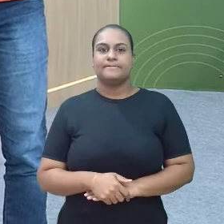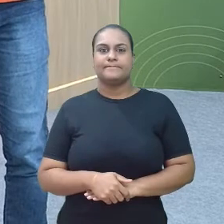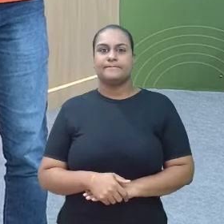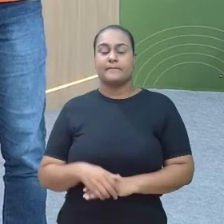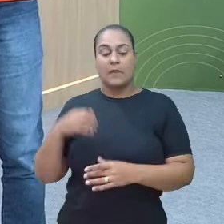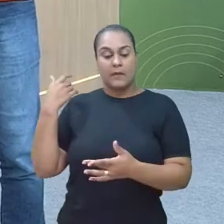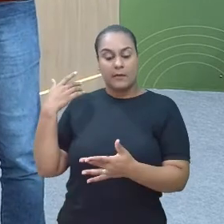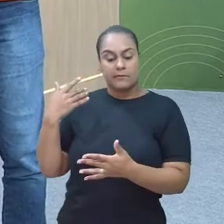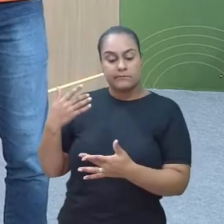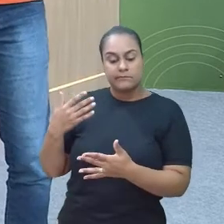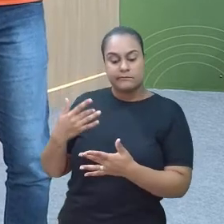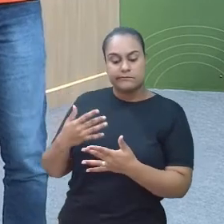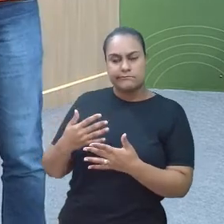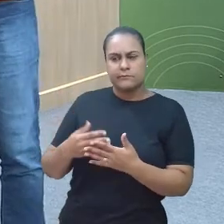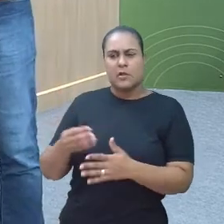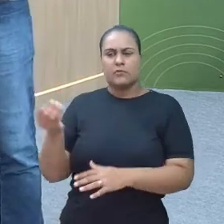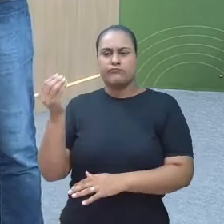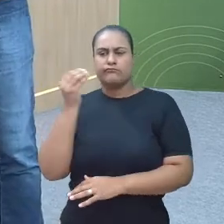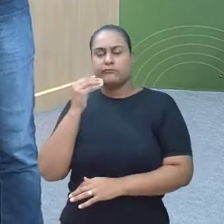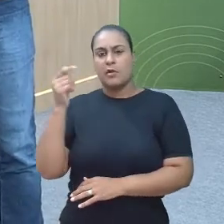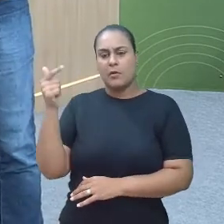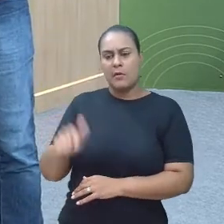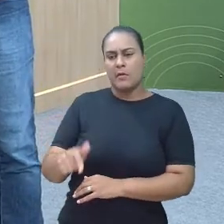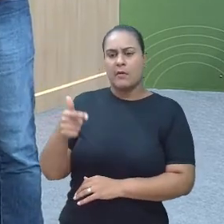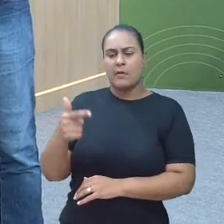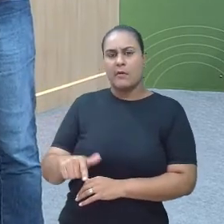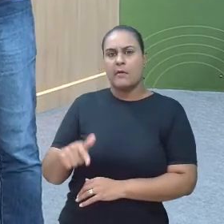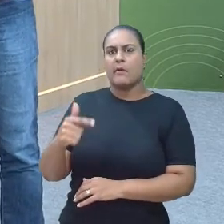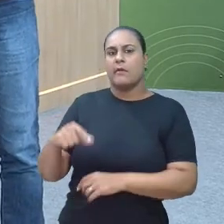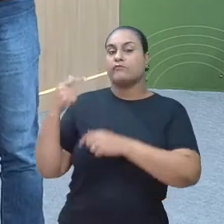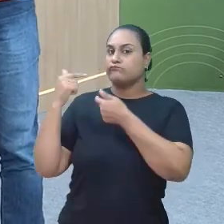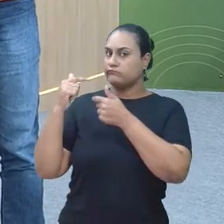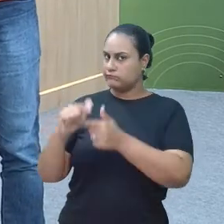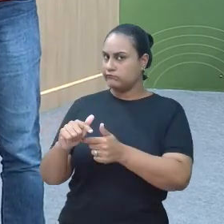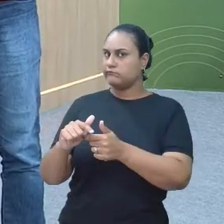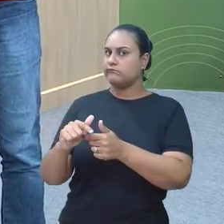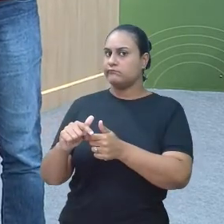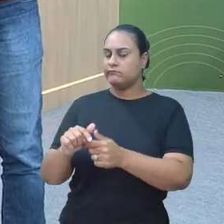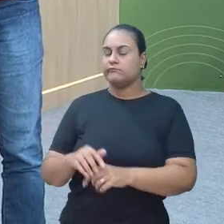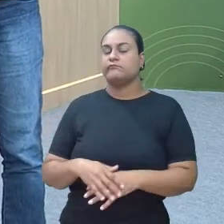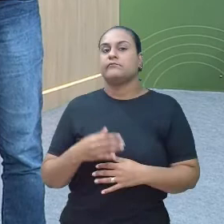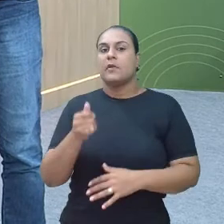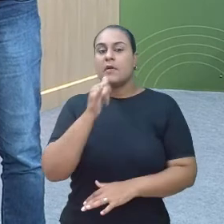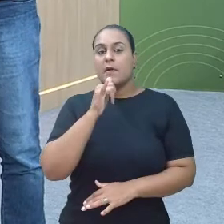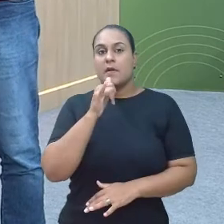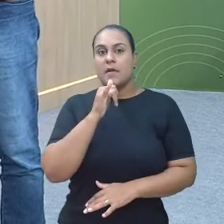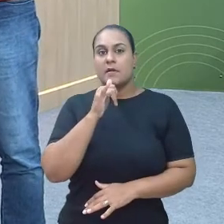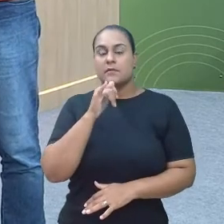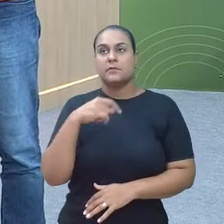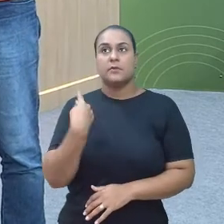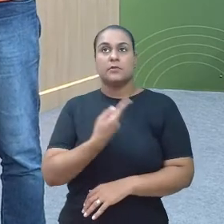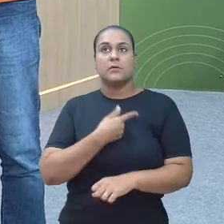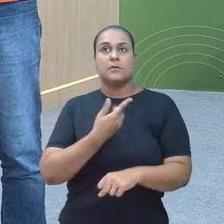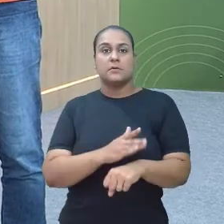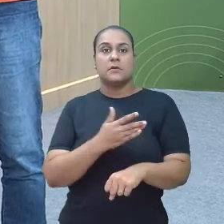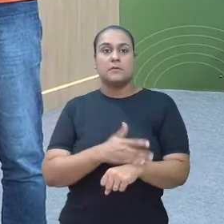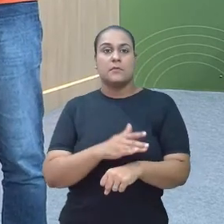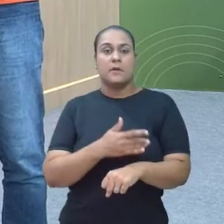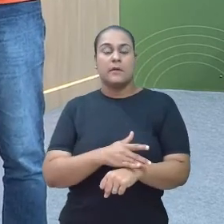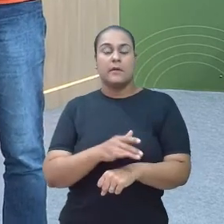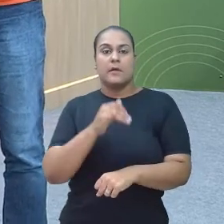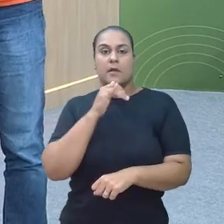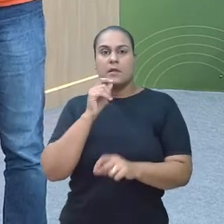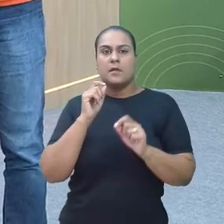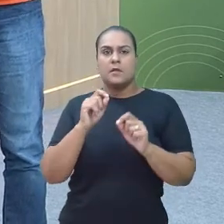longo do tempo, de tanto repetir, né, aquilo vira tradição. Eu vou dar um exemplo, né, a nossa prática de, por exemplo,